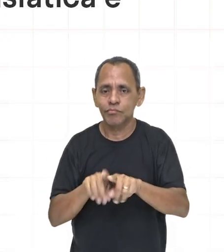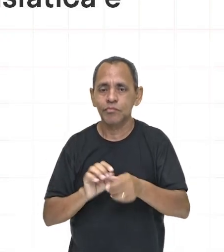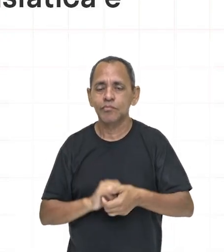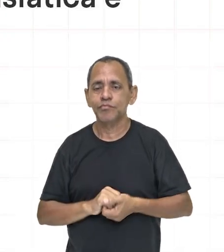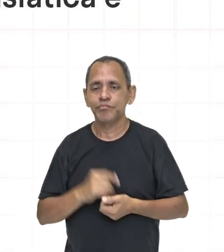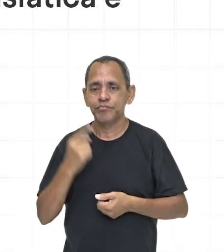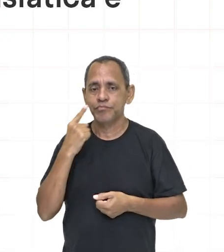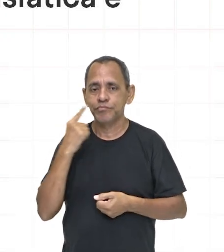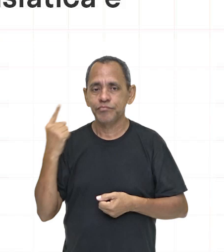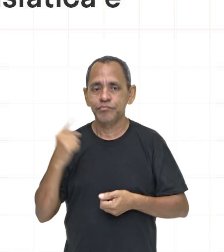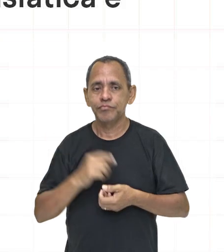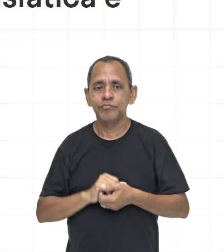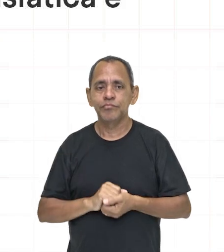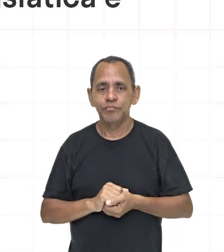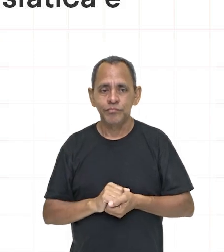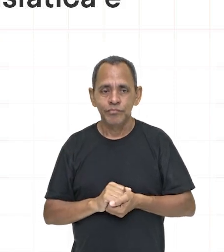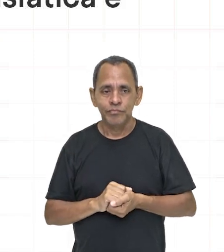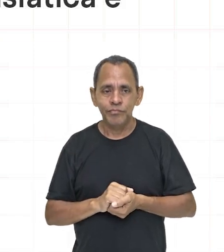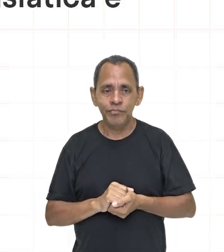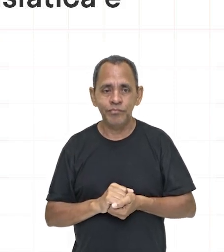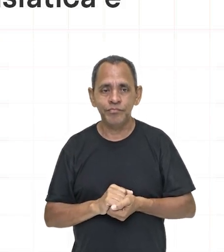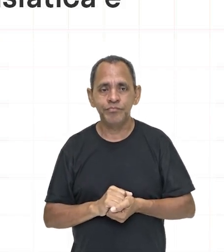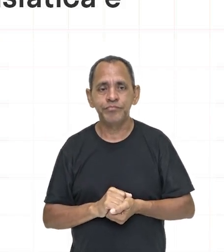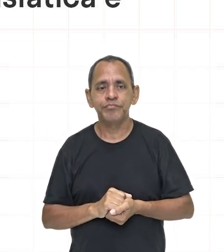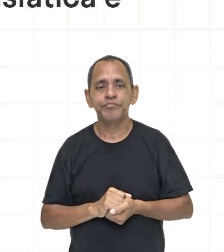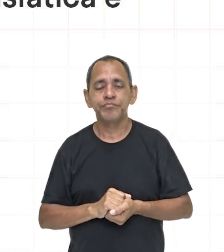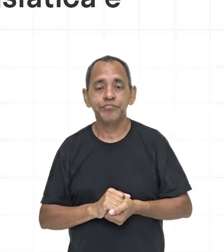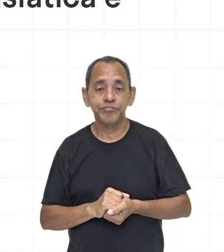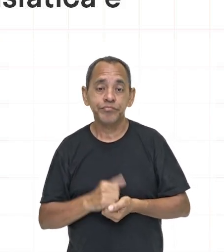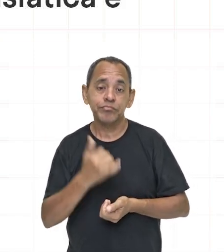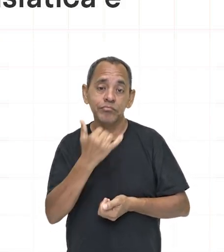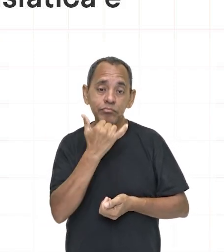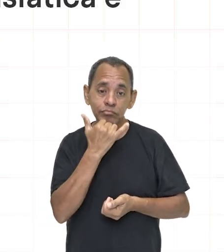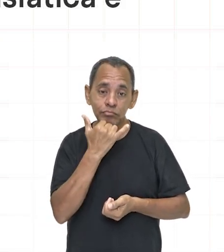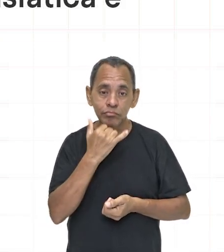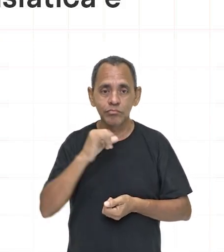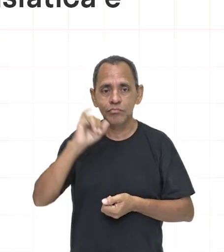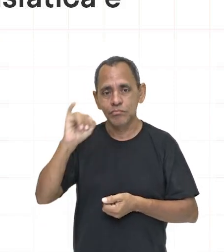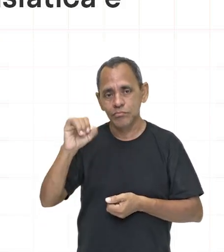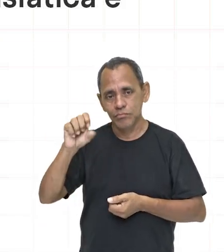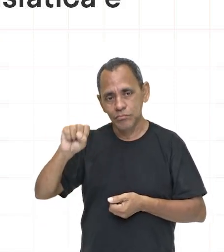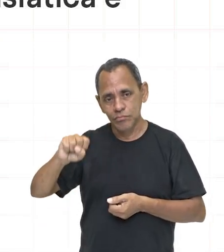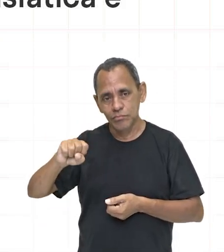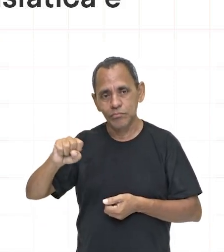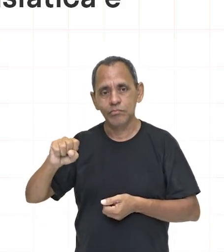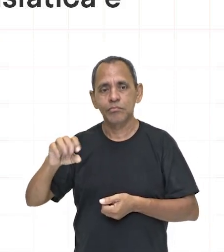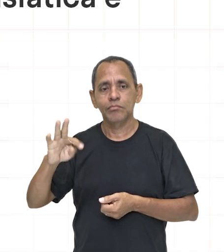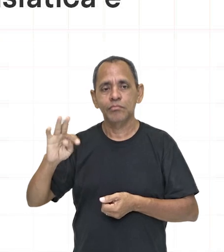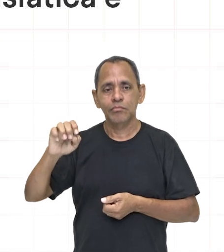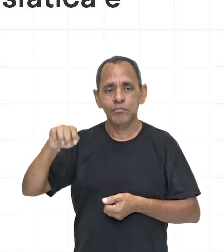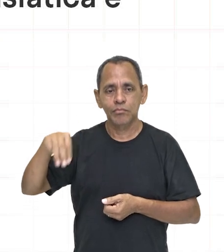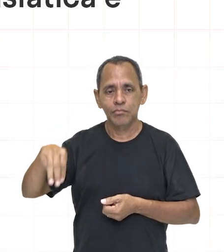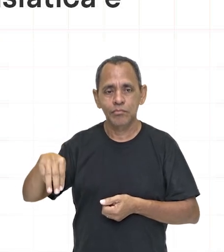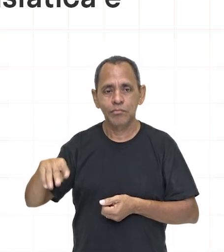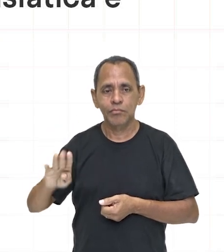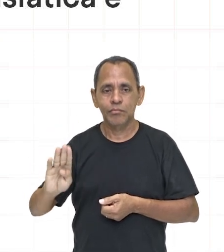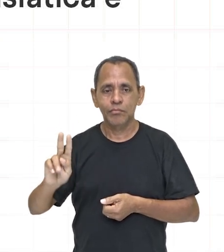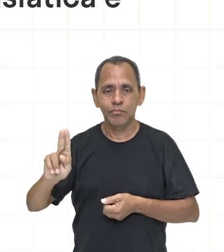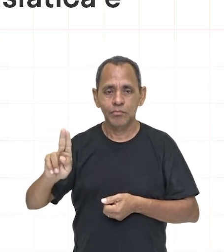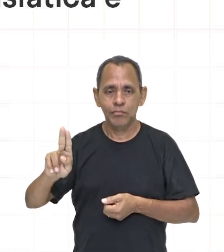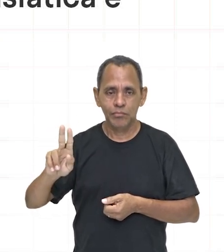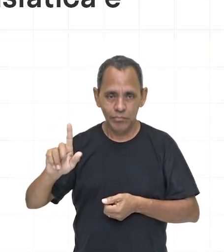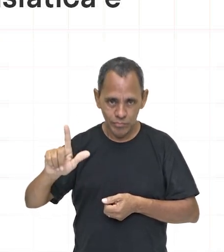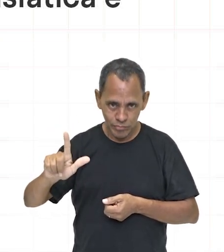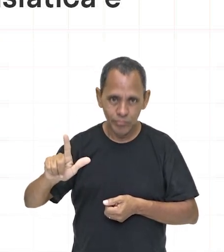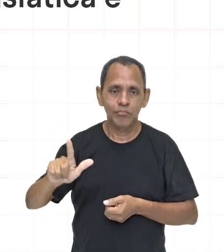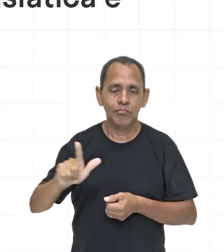Então vejam só, Istambul é uma cidade em 2 continentes. Ela é a junção das